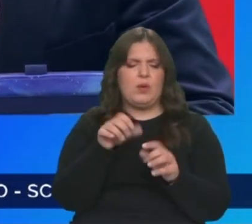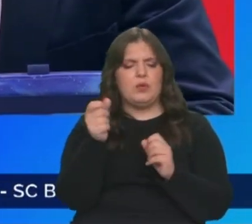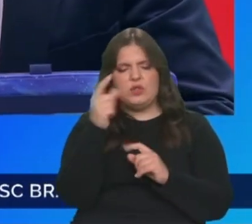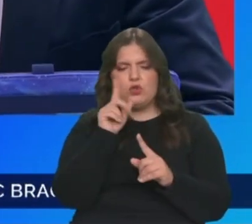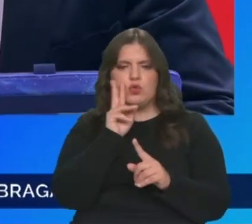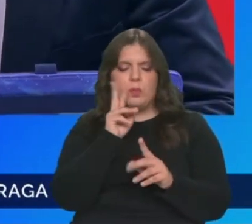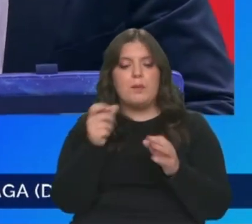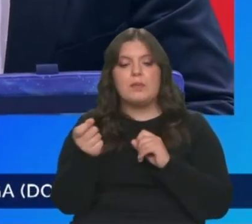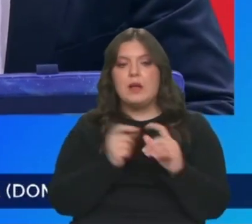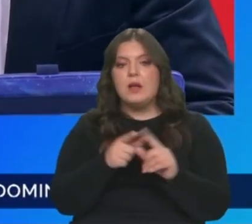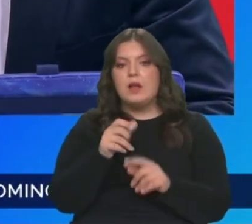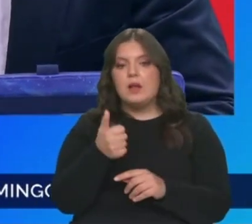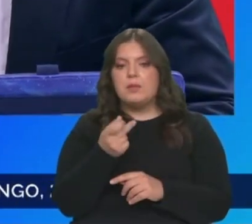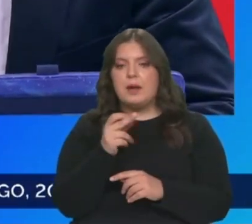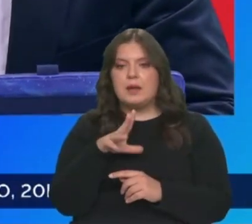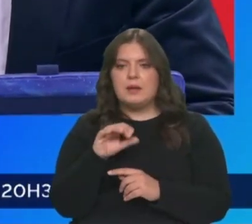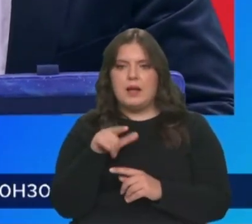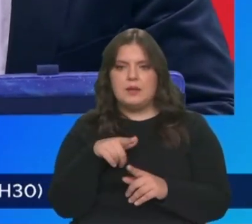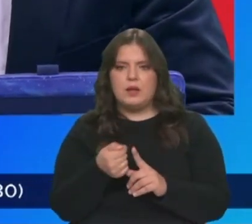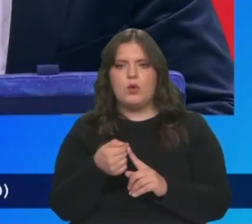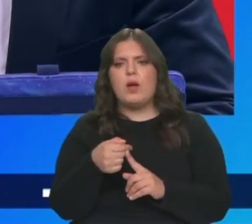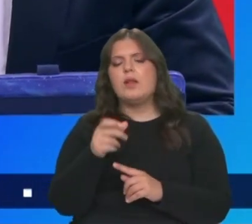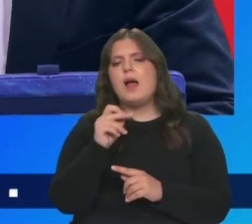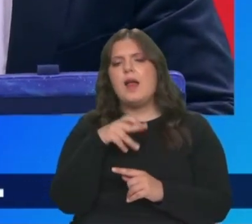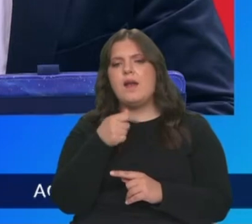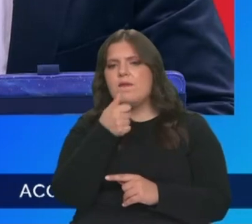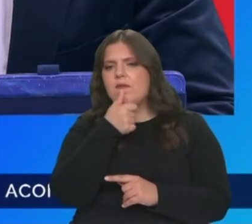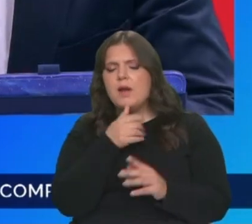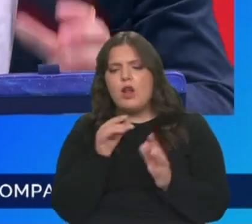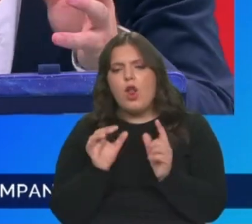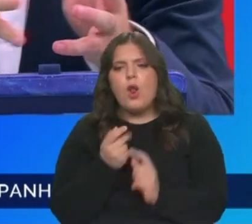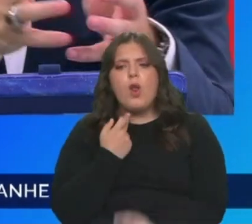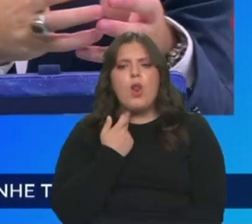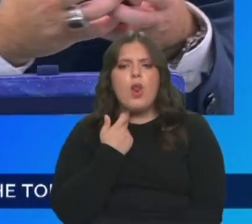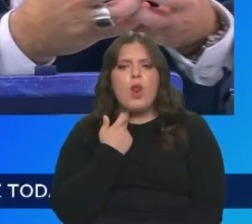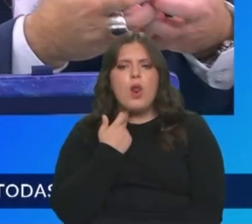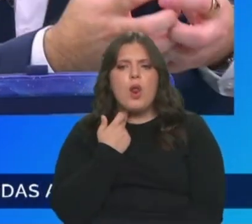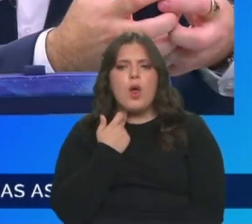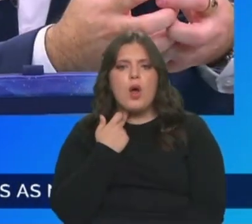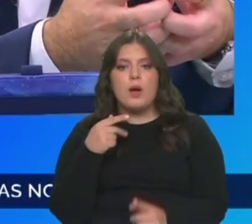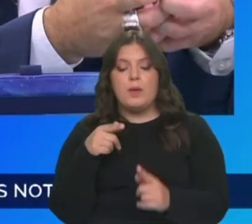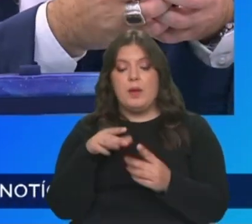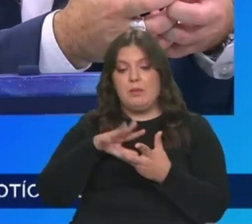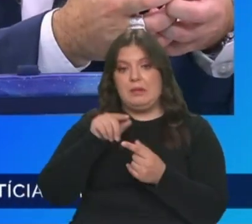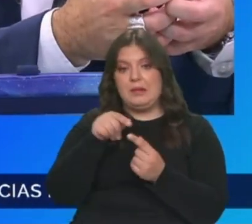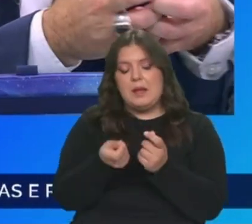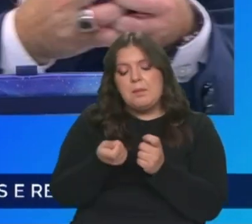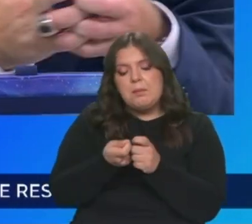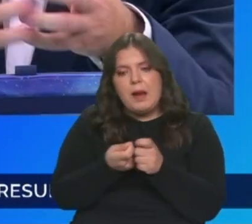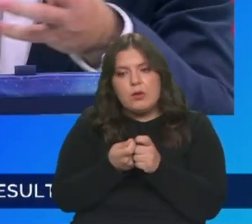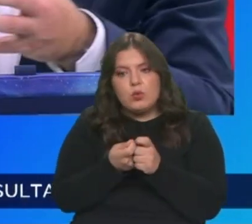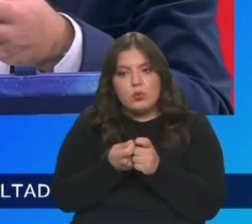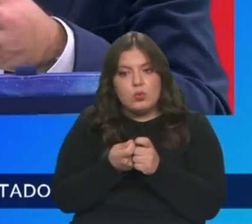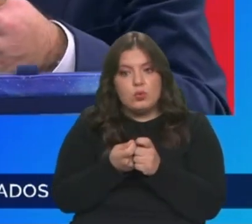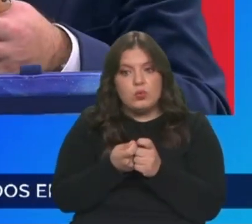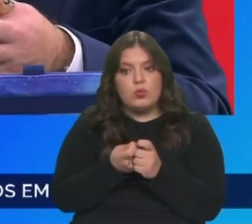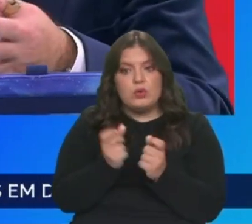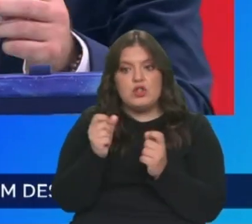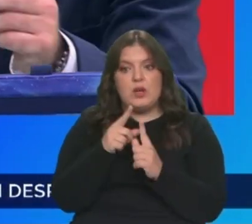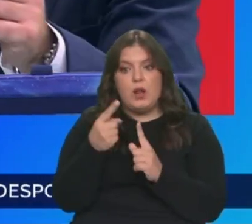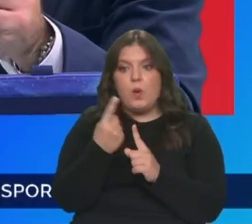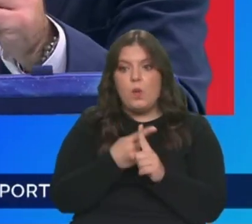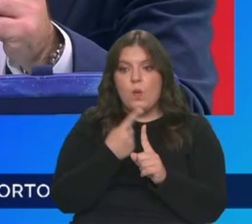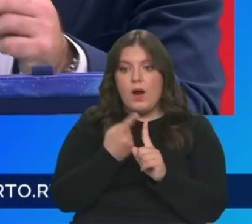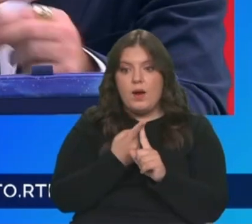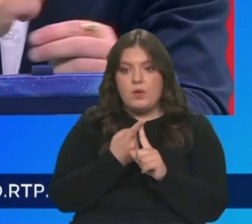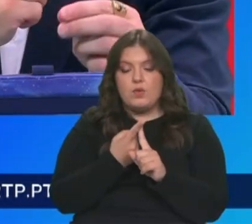ideia da proximidade, a estrela Barnard é uma anã vermelha, é uma estrela muito pequenininha. Este planeta está tão próximo desta estrela que um ano, o